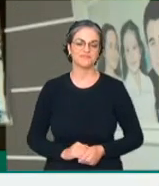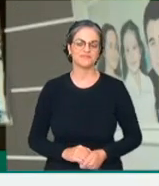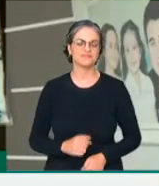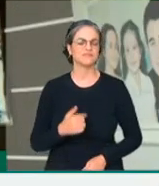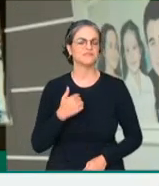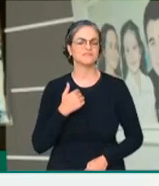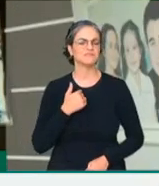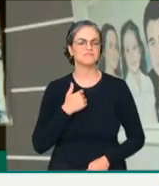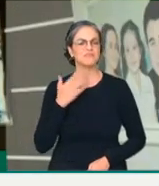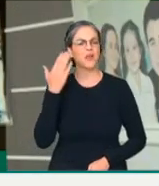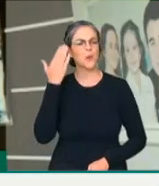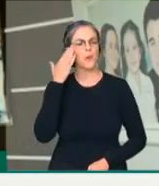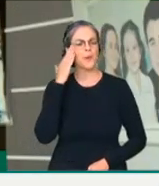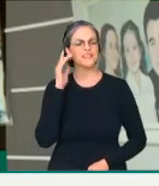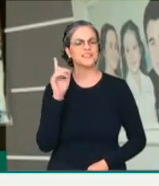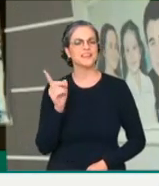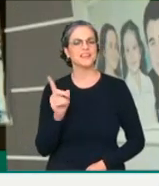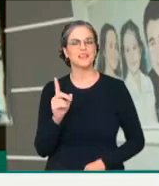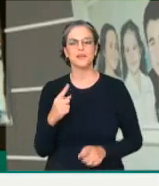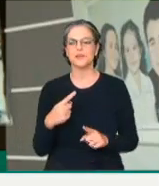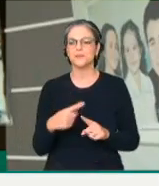pressa que